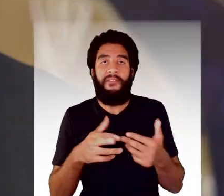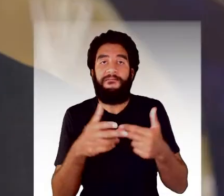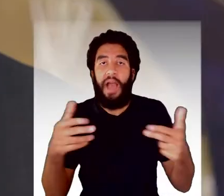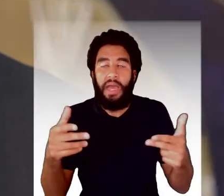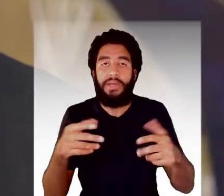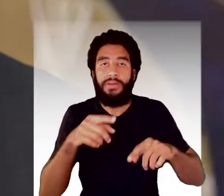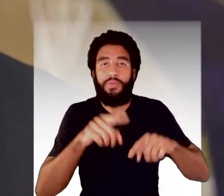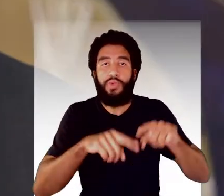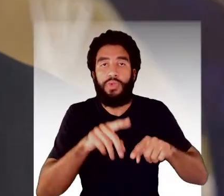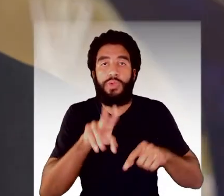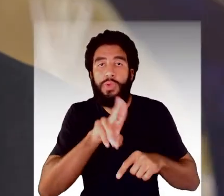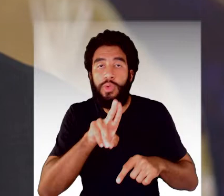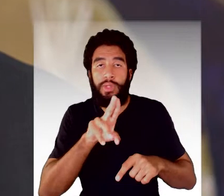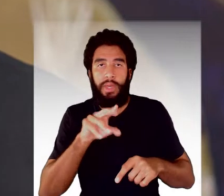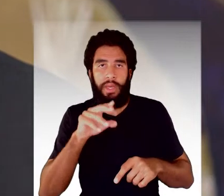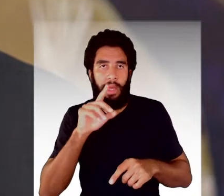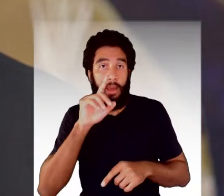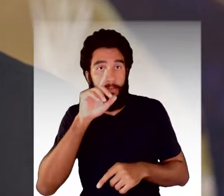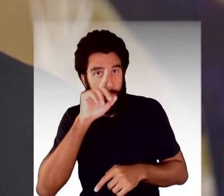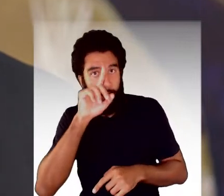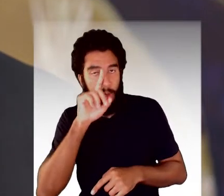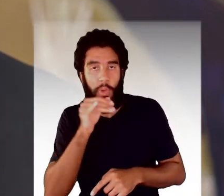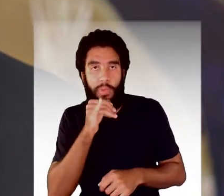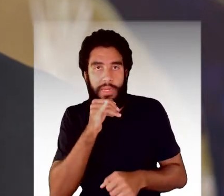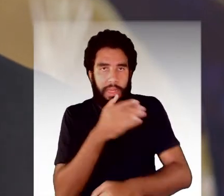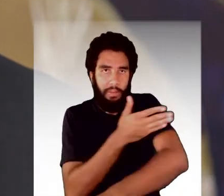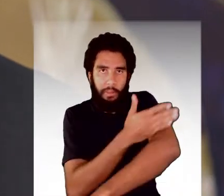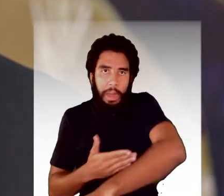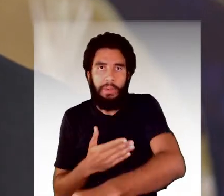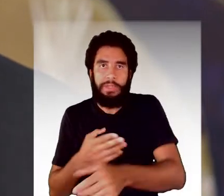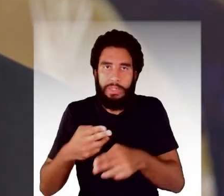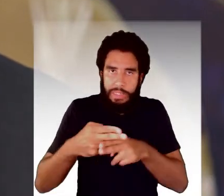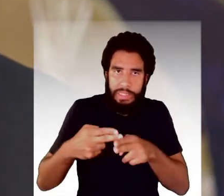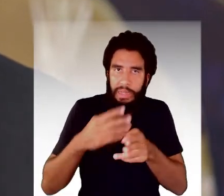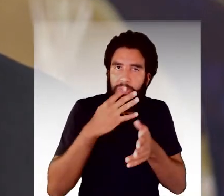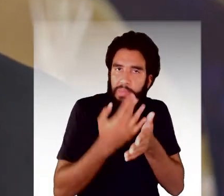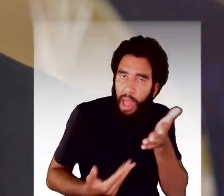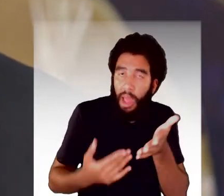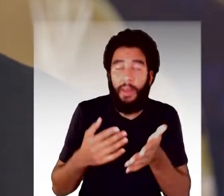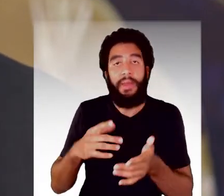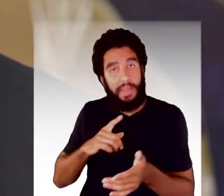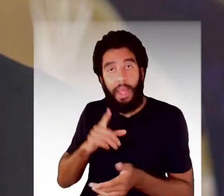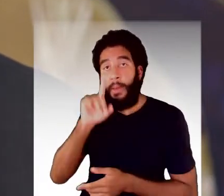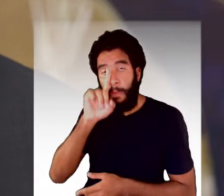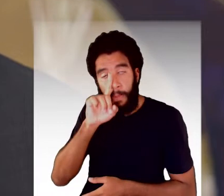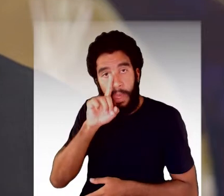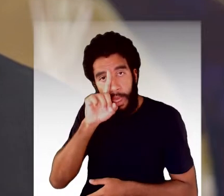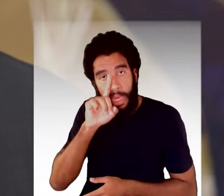espaço bastante concentrado, confinado, há o manuseio de ferramentas que produzem